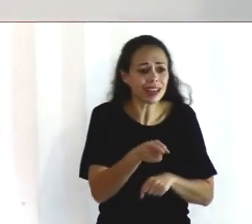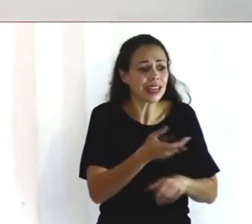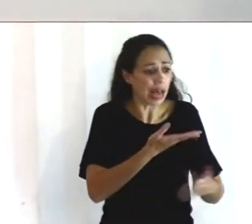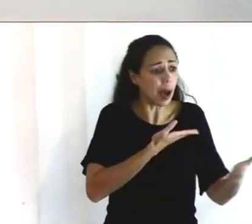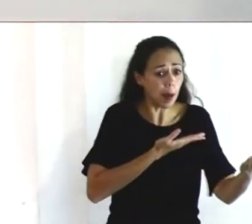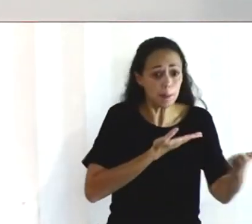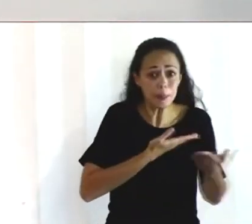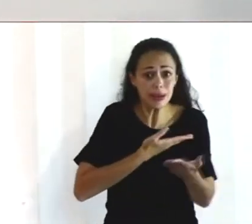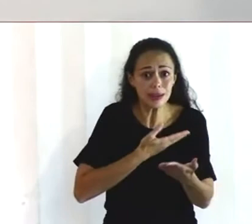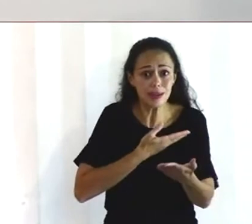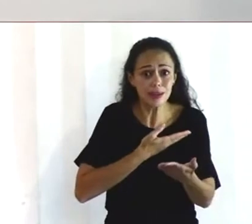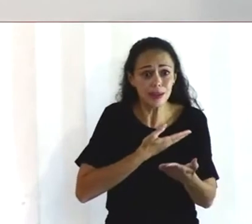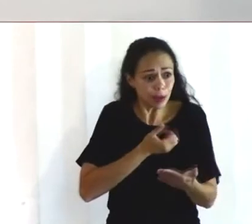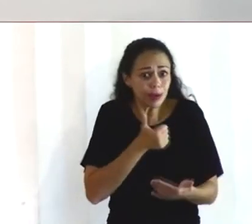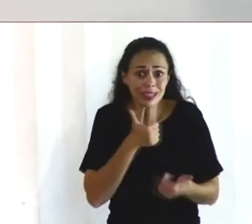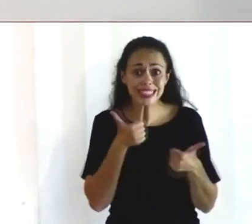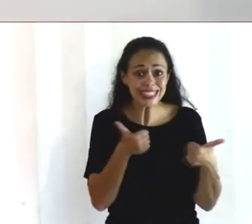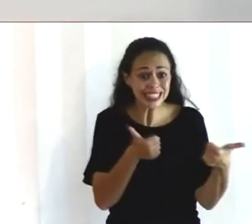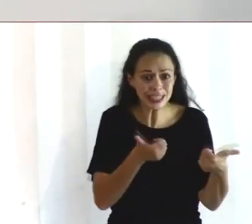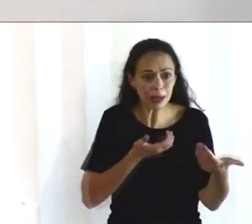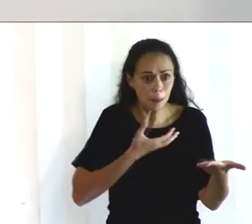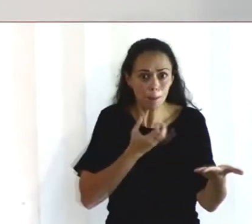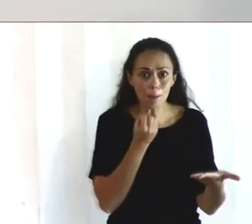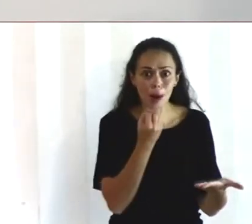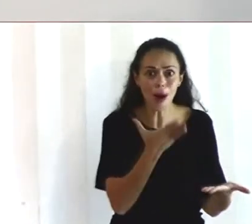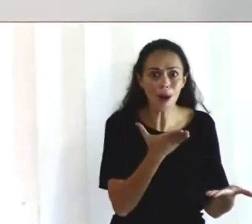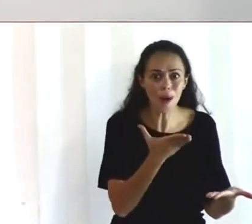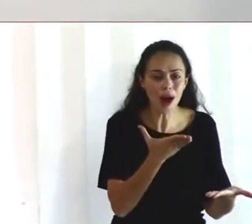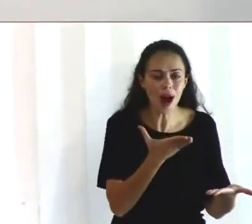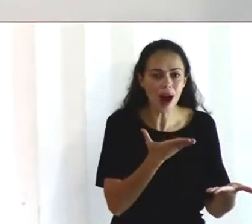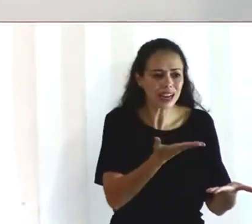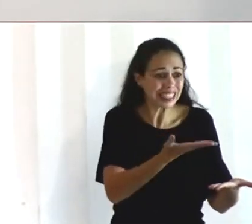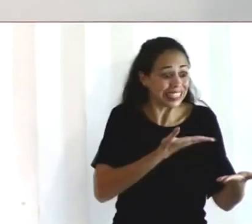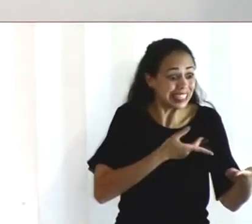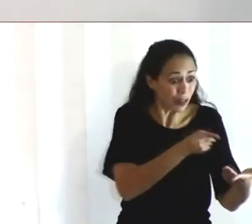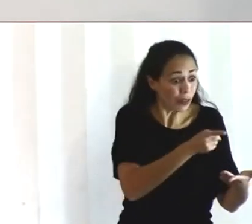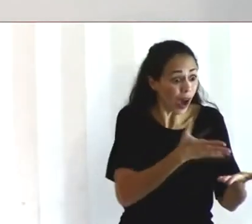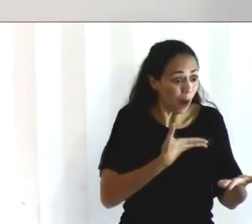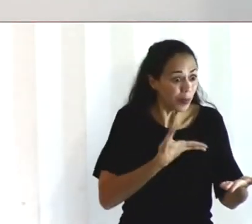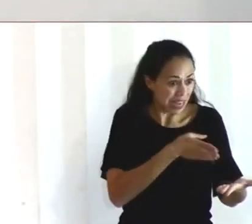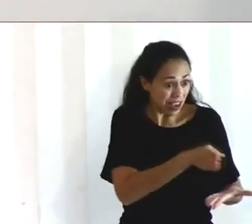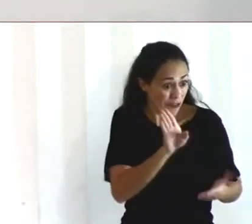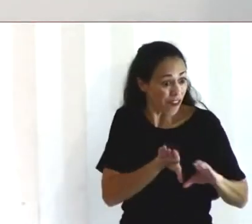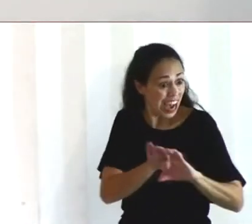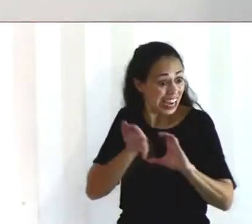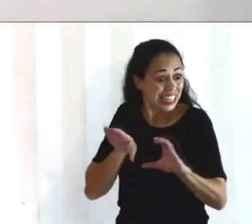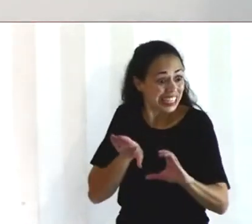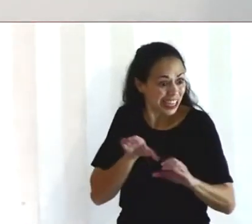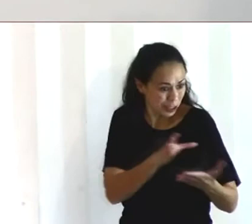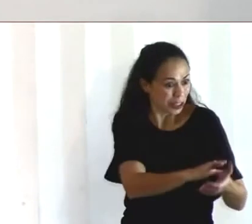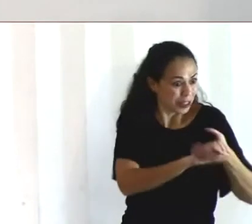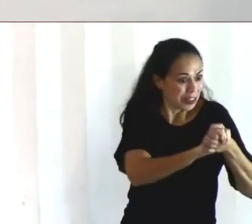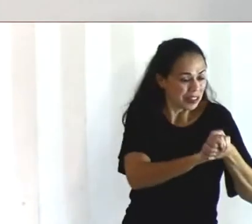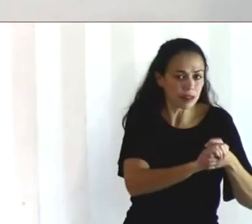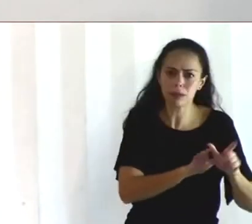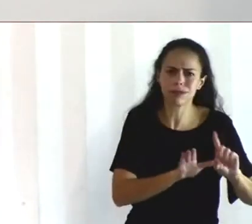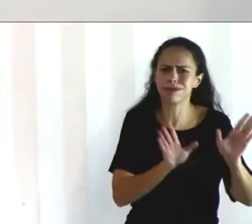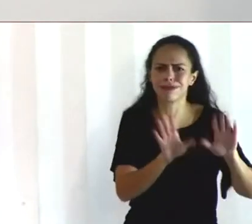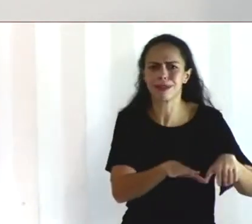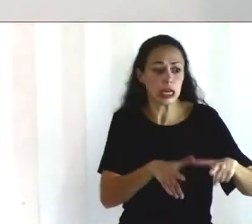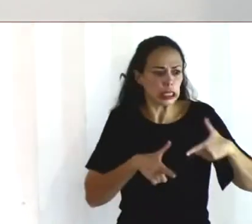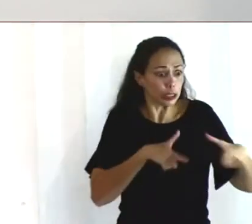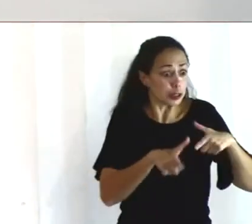sejam muito boas, mas nenhuma delas nos leva ao céu. Nenhuma das nossas profissões nos leva ao